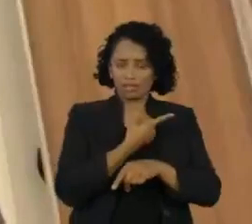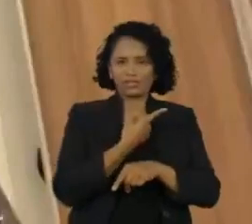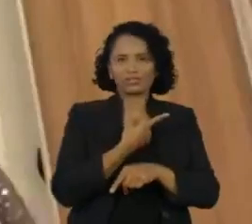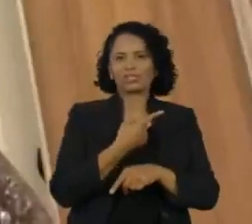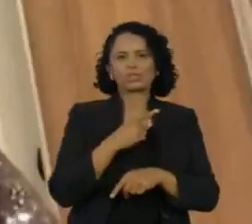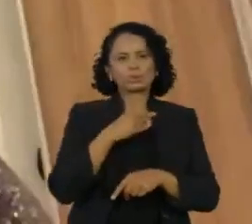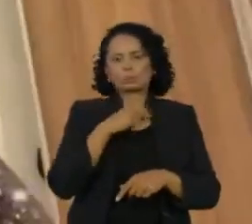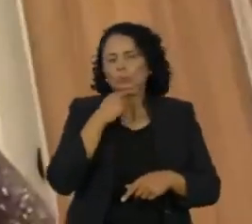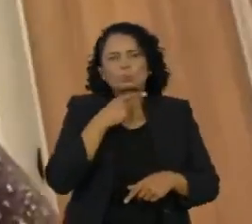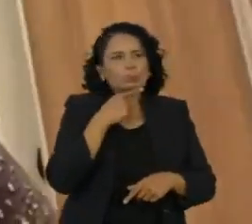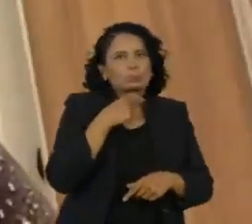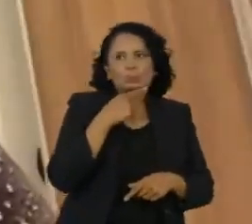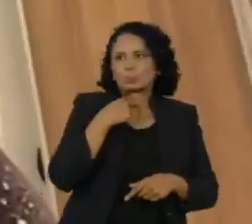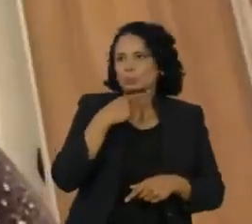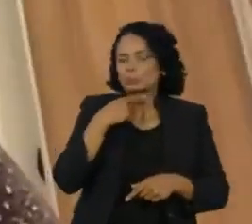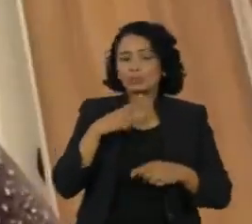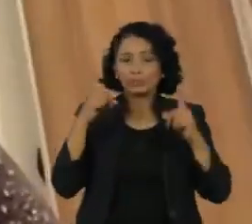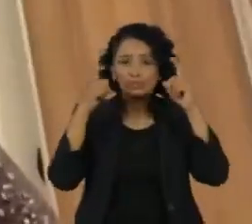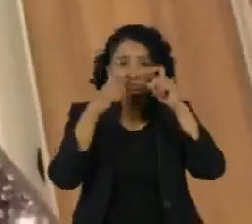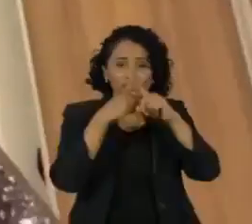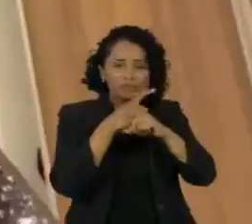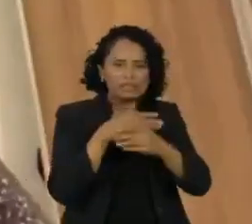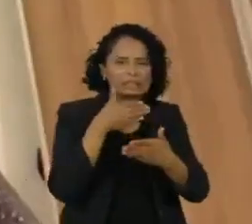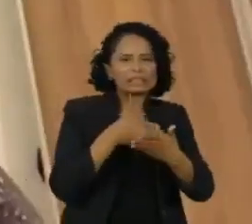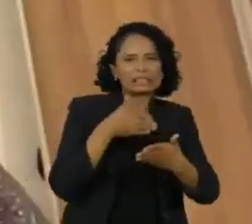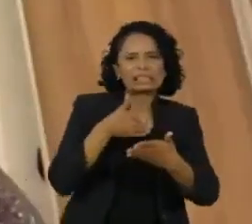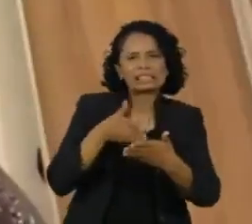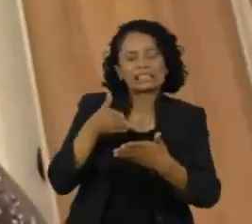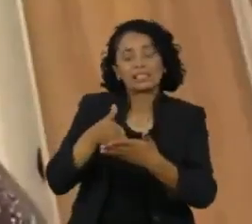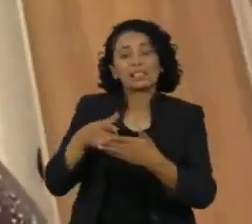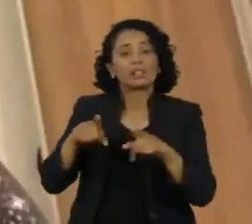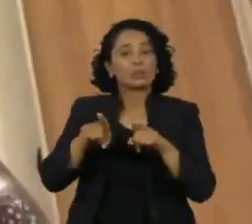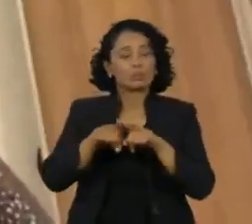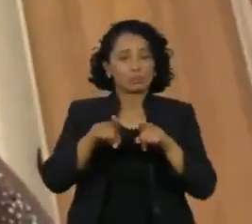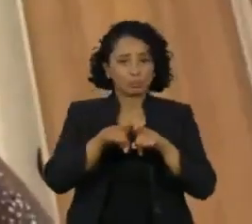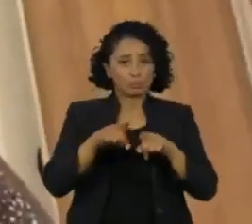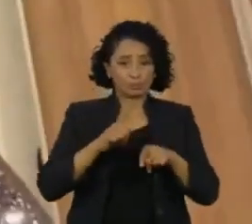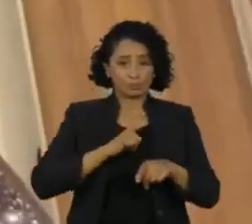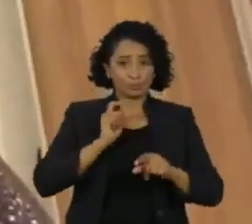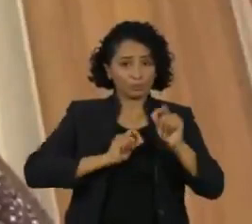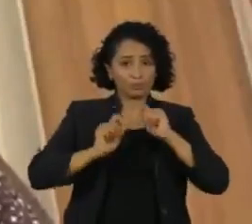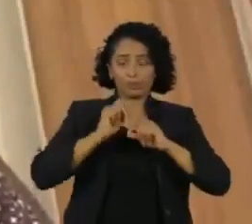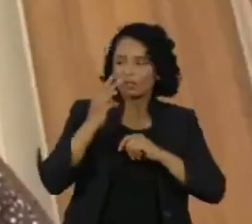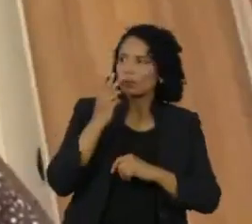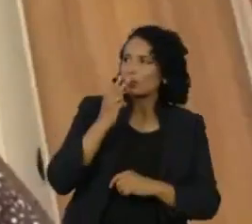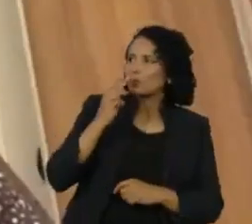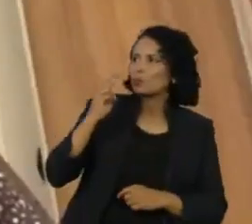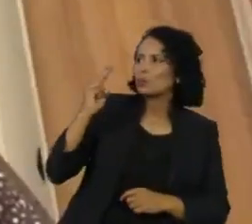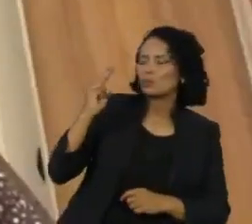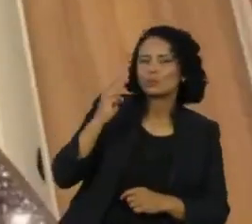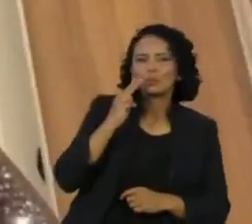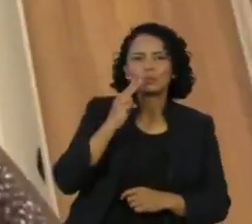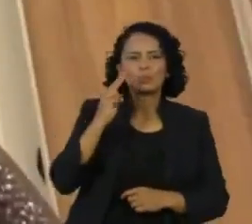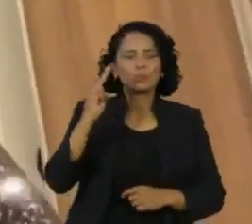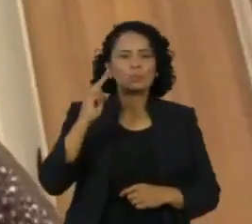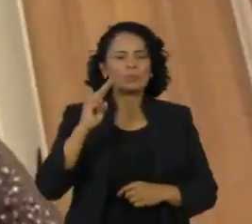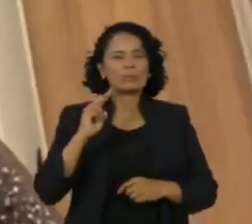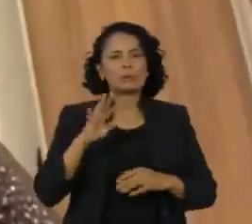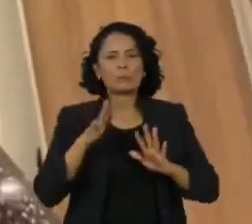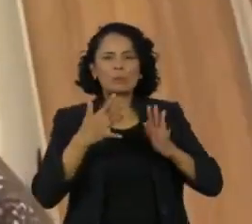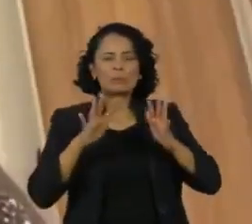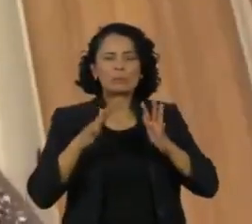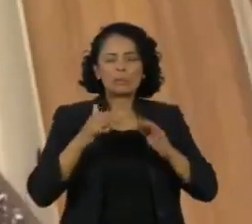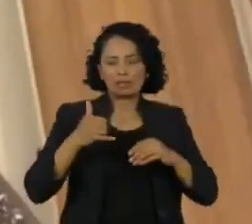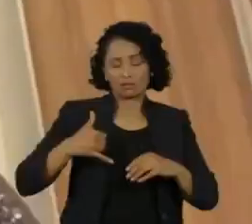início dessa prova aí, né, de experimentação do cigarro é em torno dos